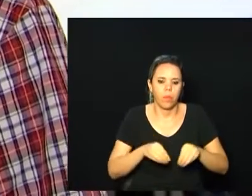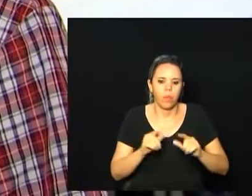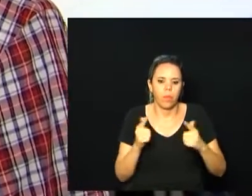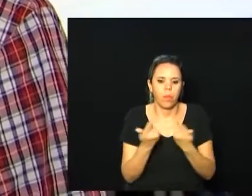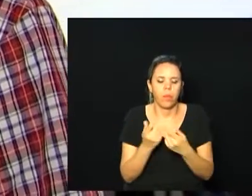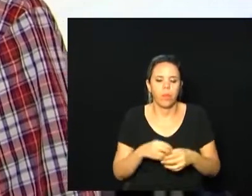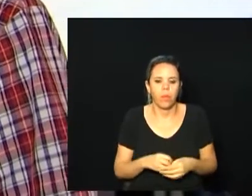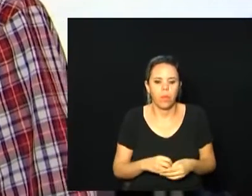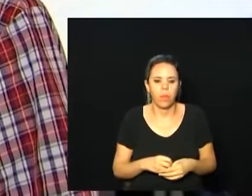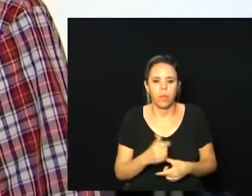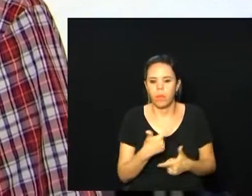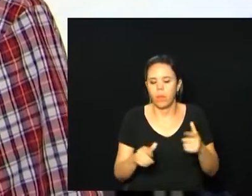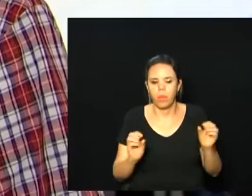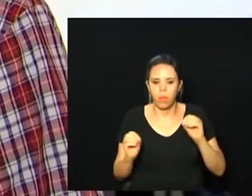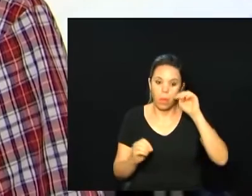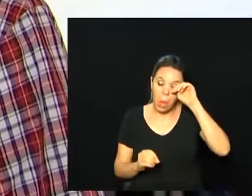grupos para que não haja